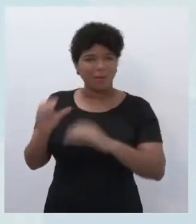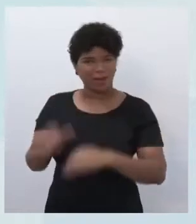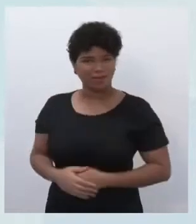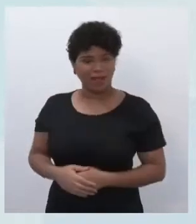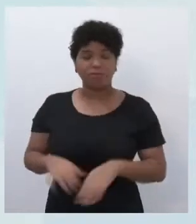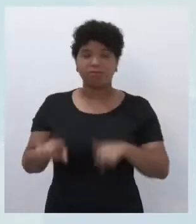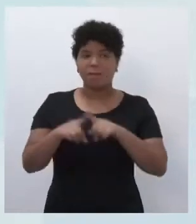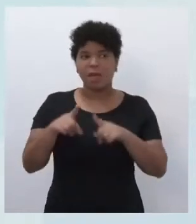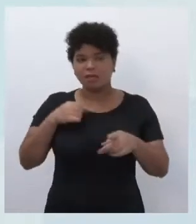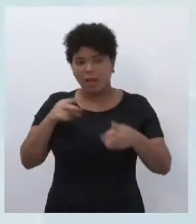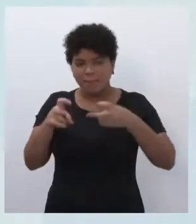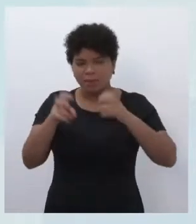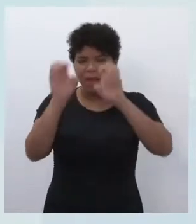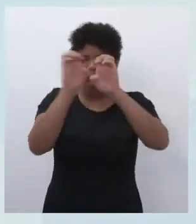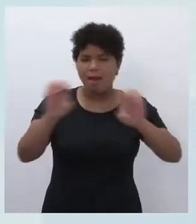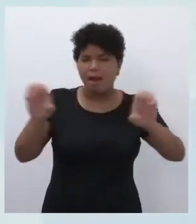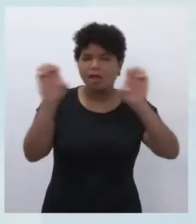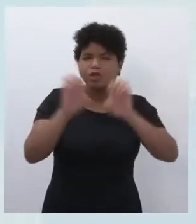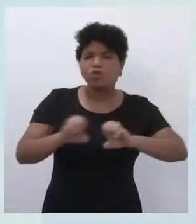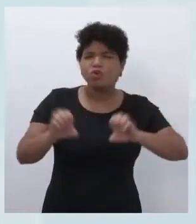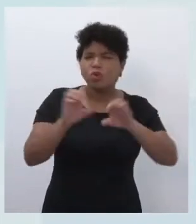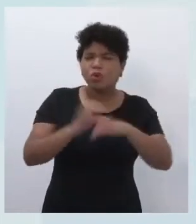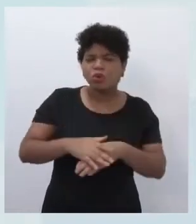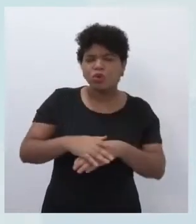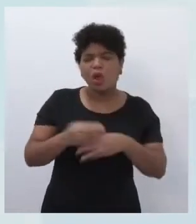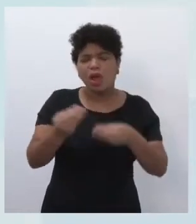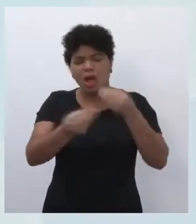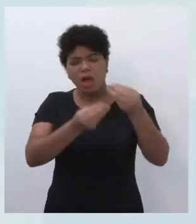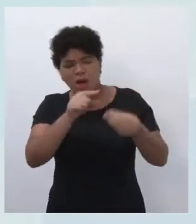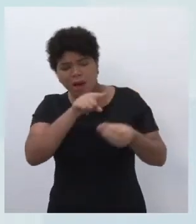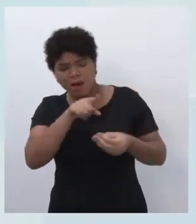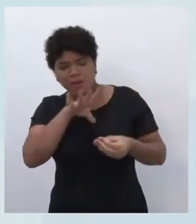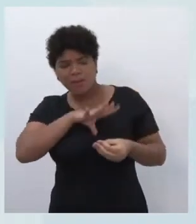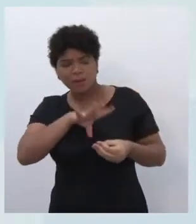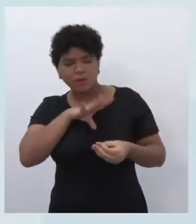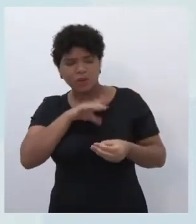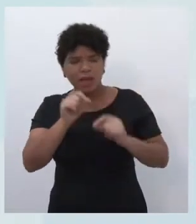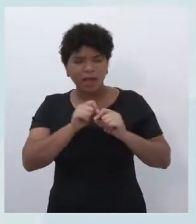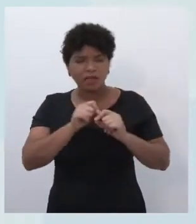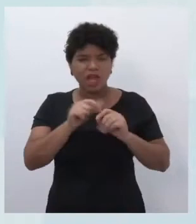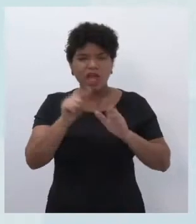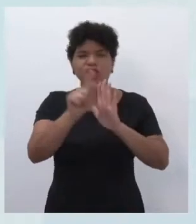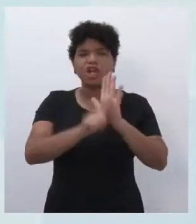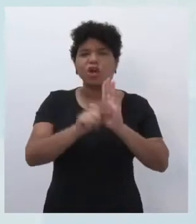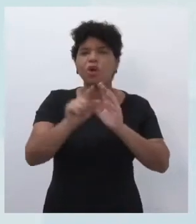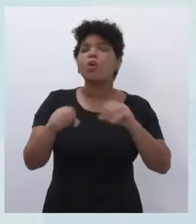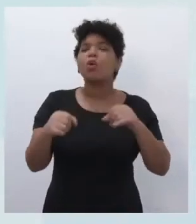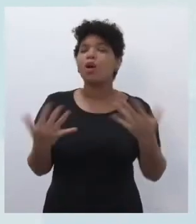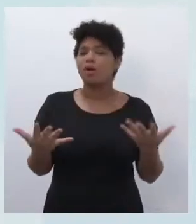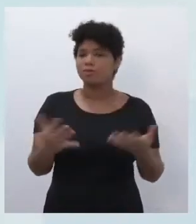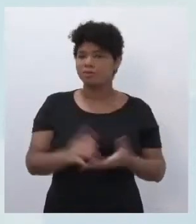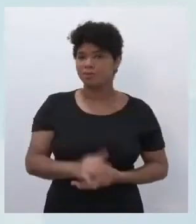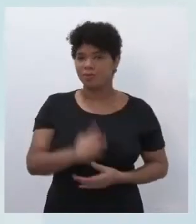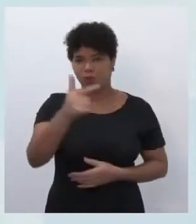estrutura composicional, o estilo e a finalidade do gênero. Próximo slide.